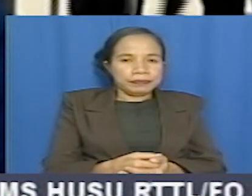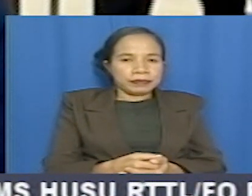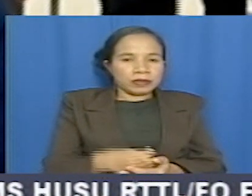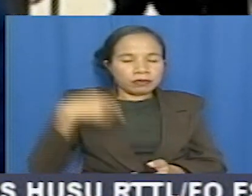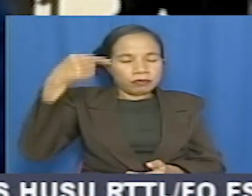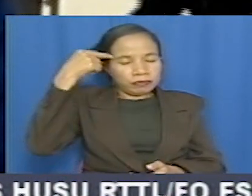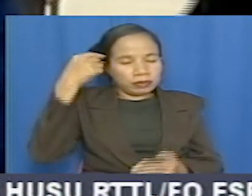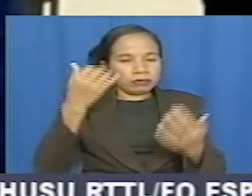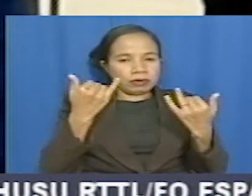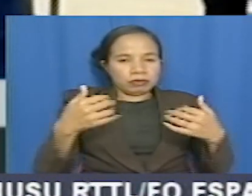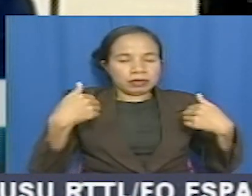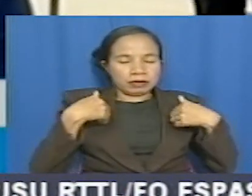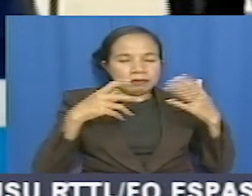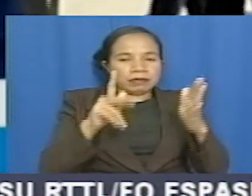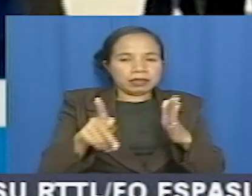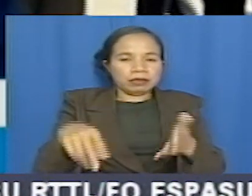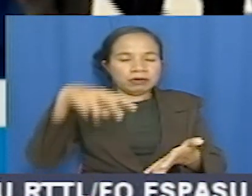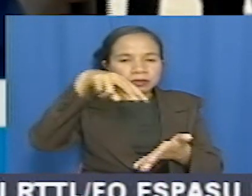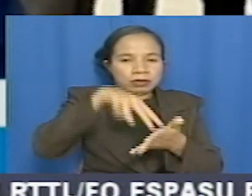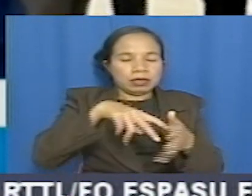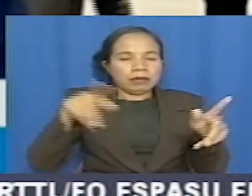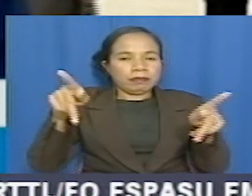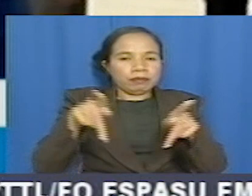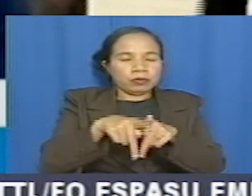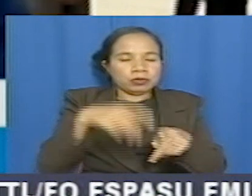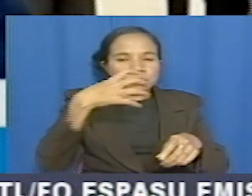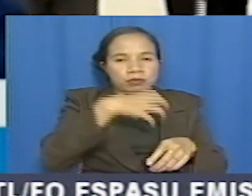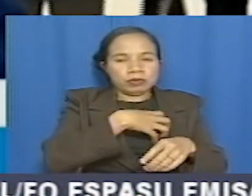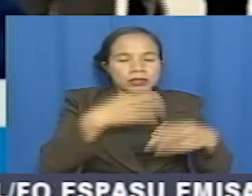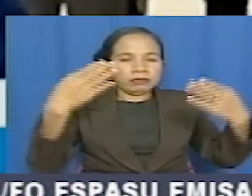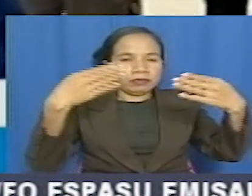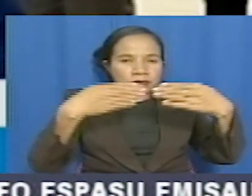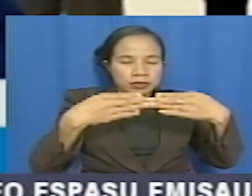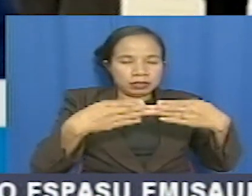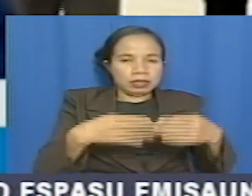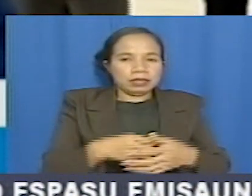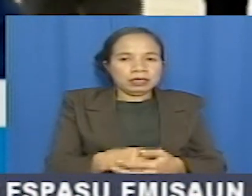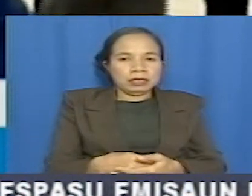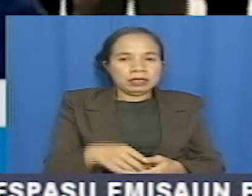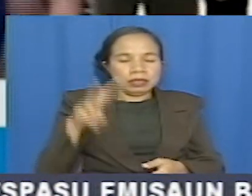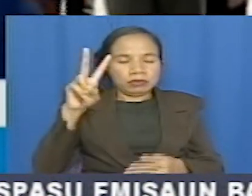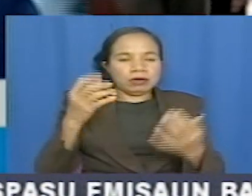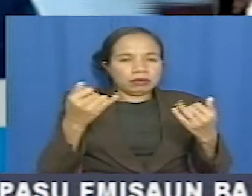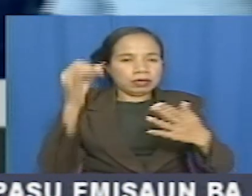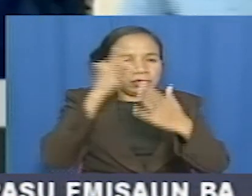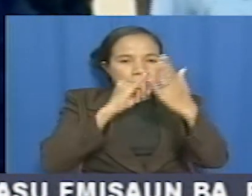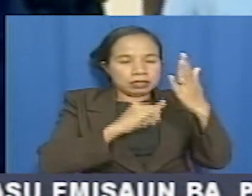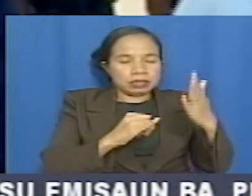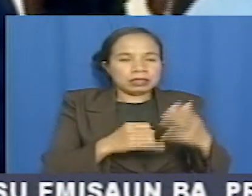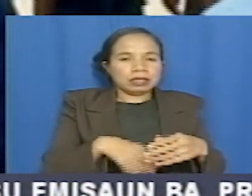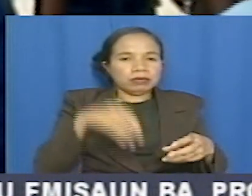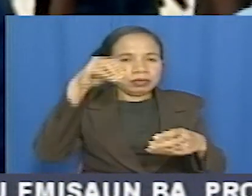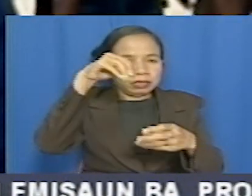planu. Ia plano para hari tene posto frontera ne ia tipo rua ida foi da dag desenho ita in kaisa